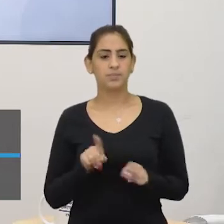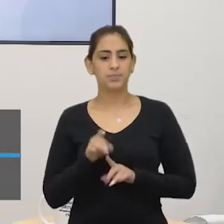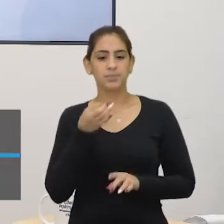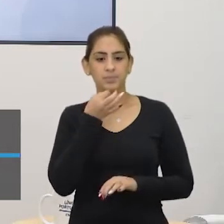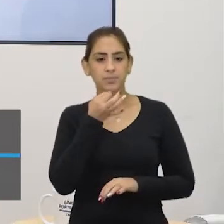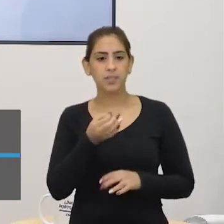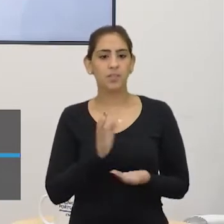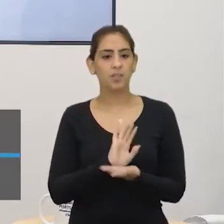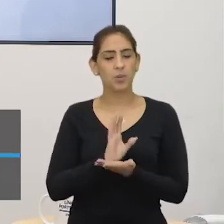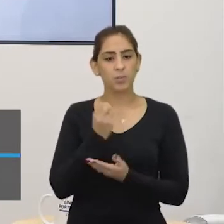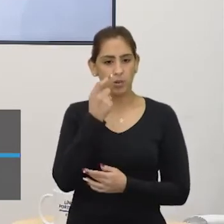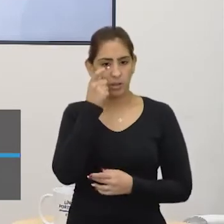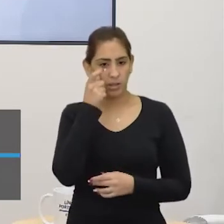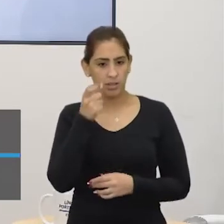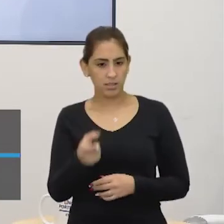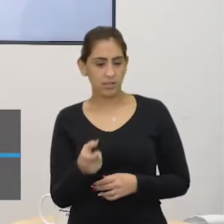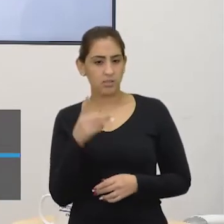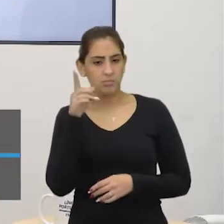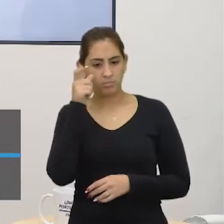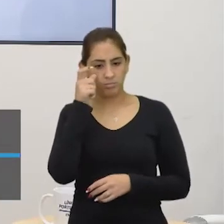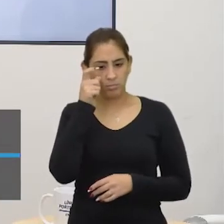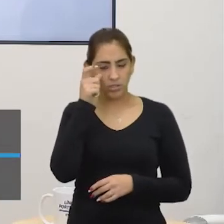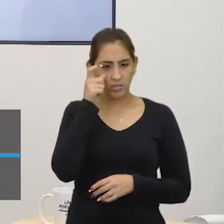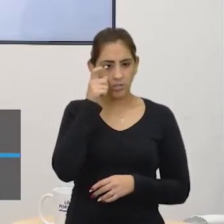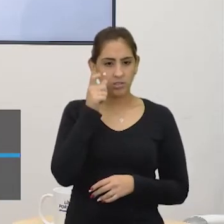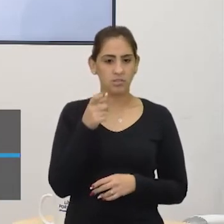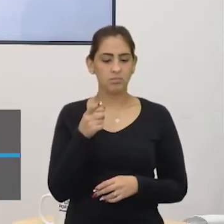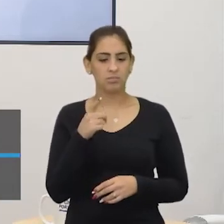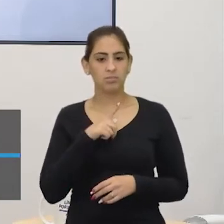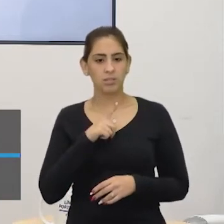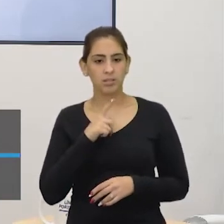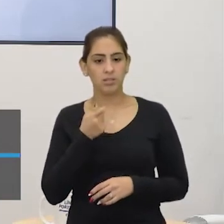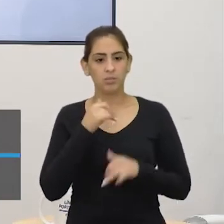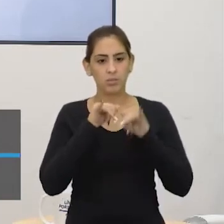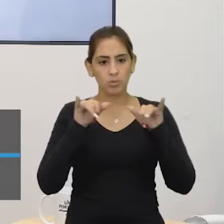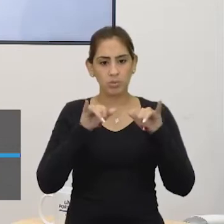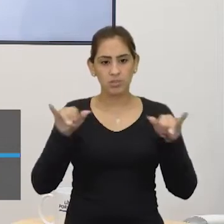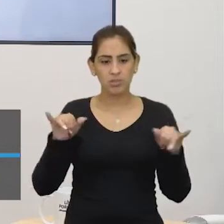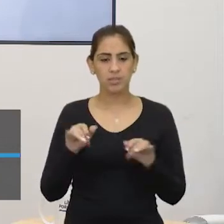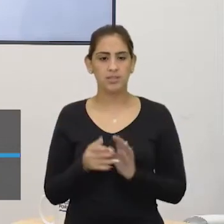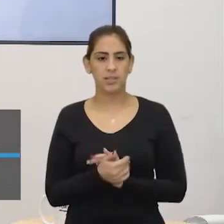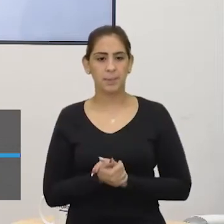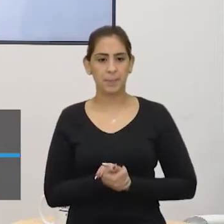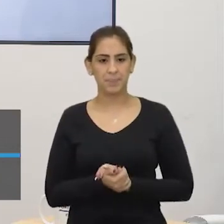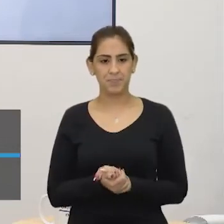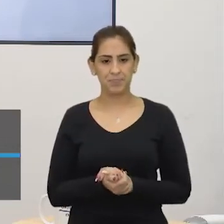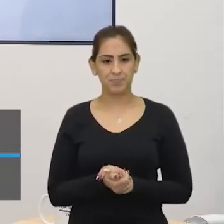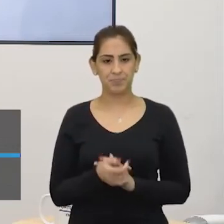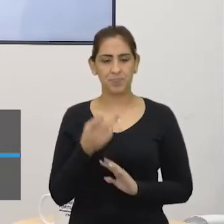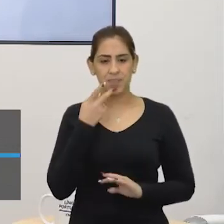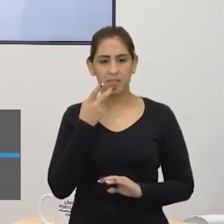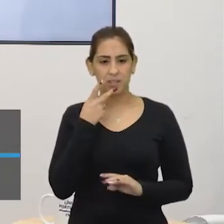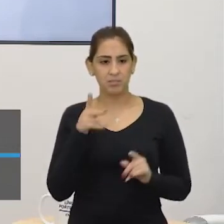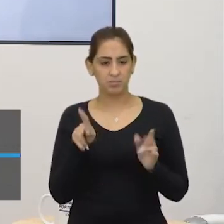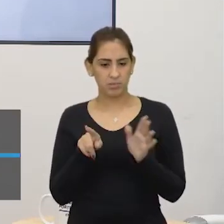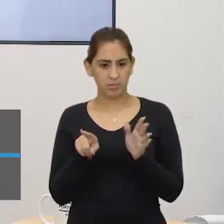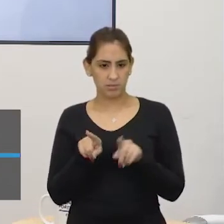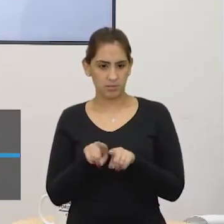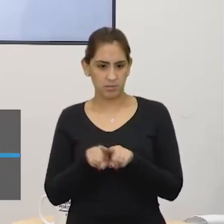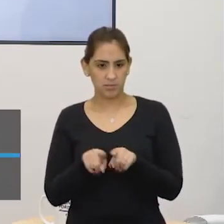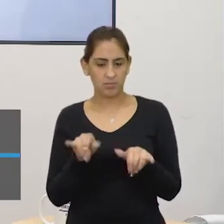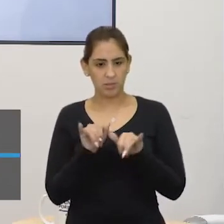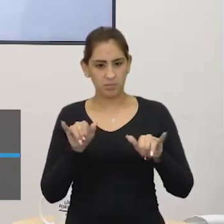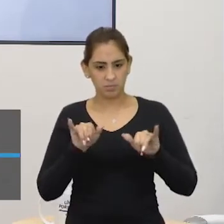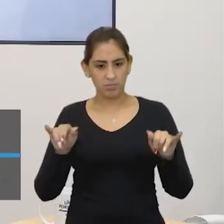são interessantes, né, assistir, que envolvem a notícia, a reportagem, o poder da imprensa. Falamos da imprensa como o